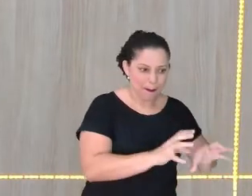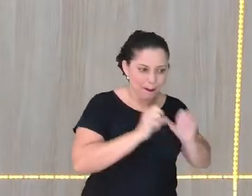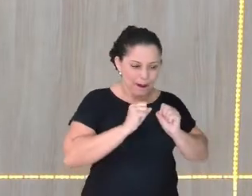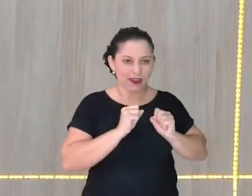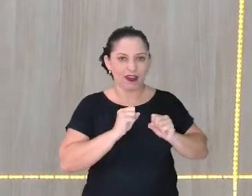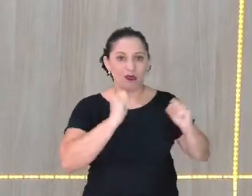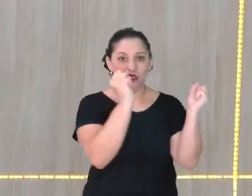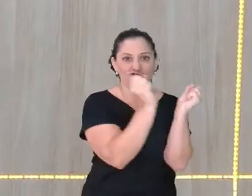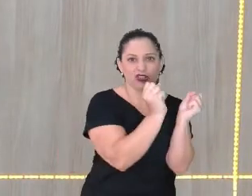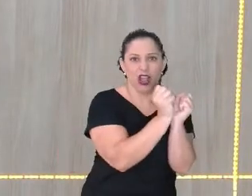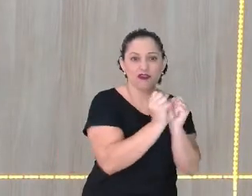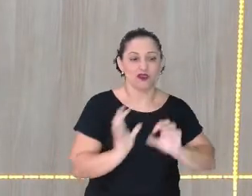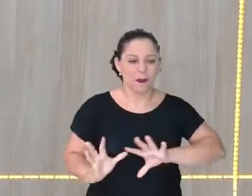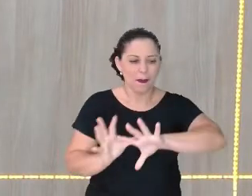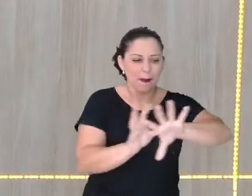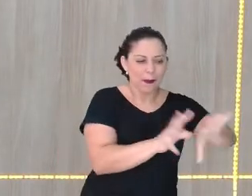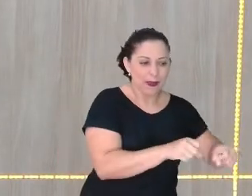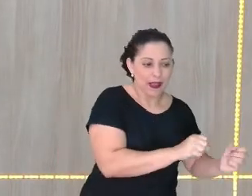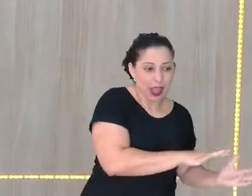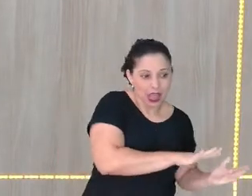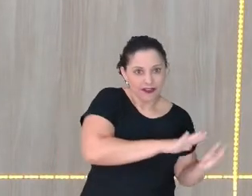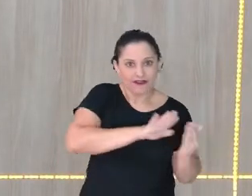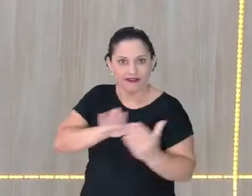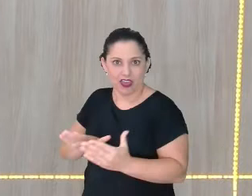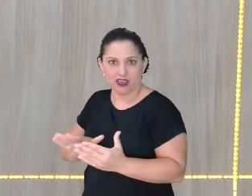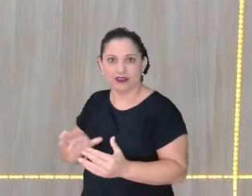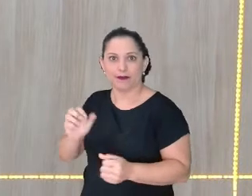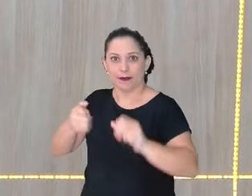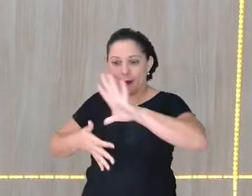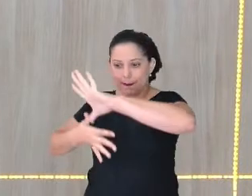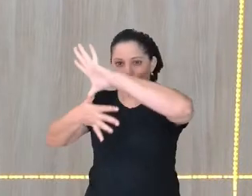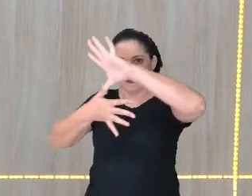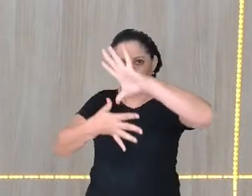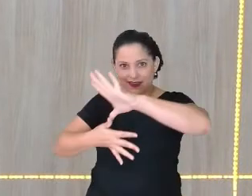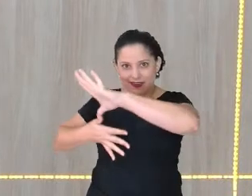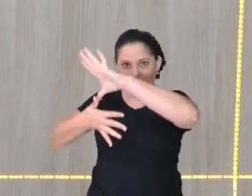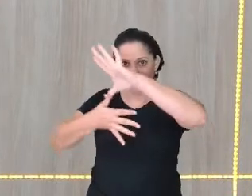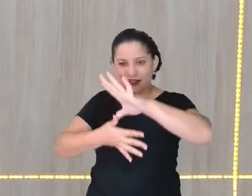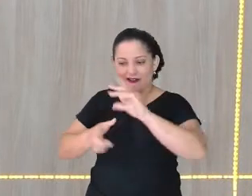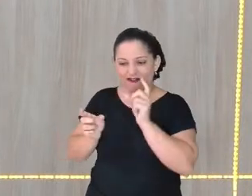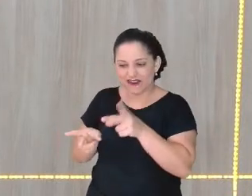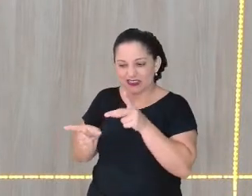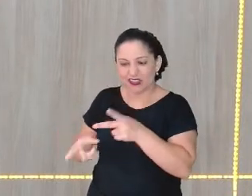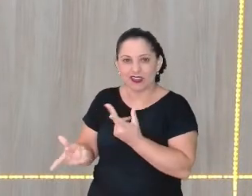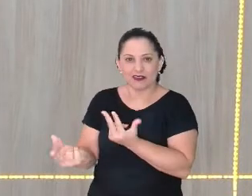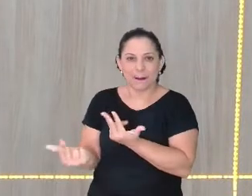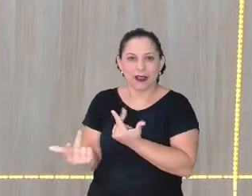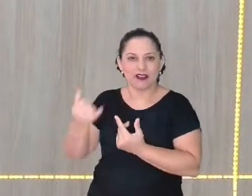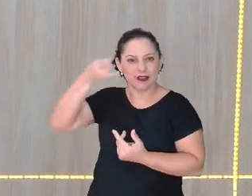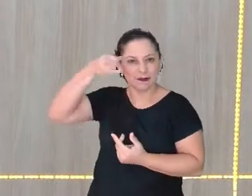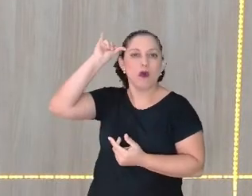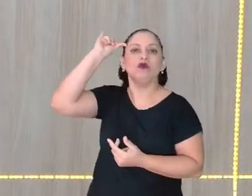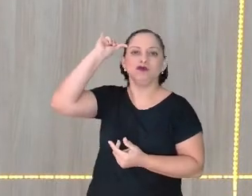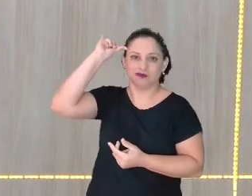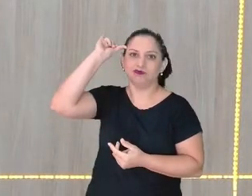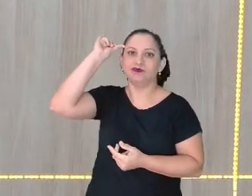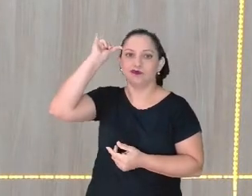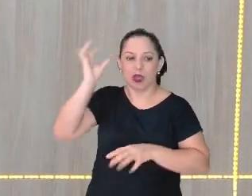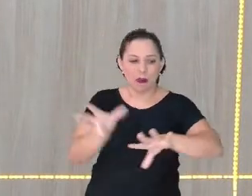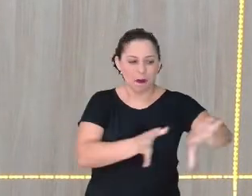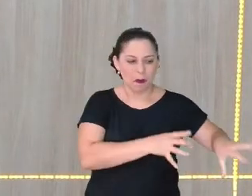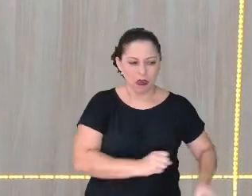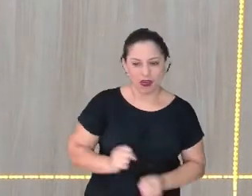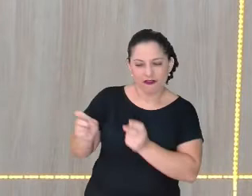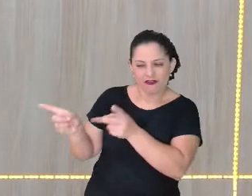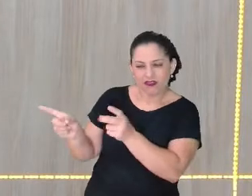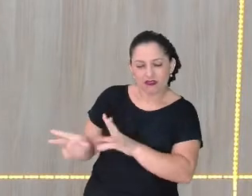e trazer para as Américas, vendendo e tendo lucro, como se fosse gado. Então tá aí, Guiné-Bissau,